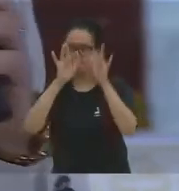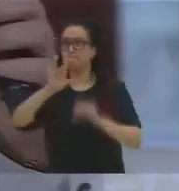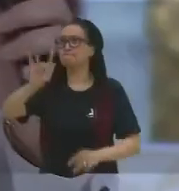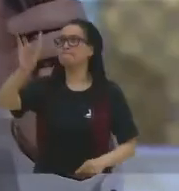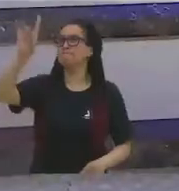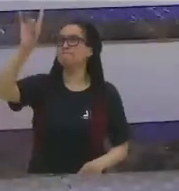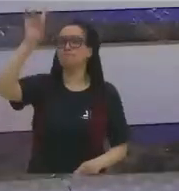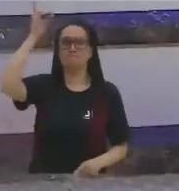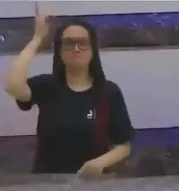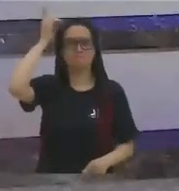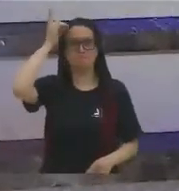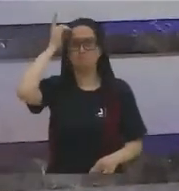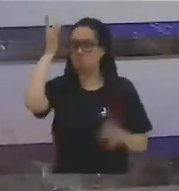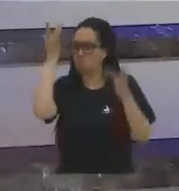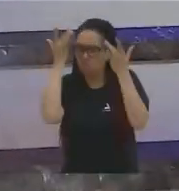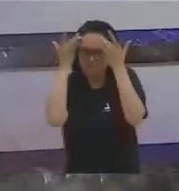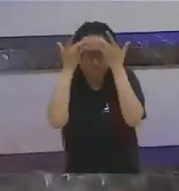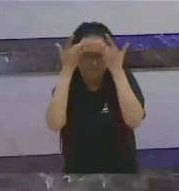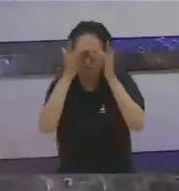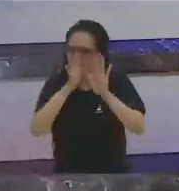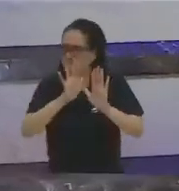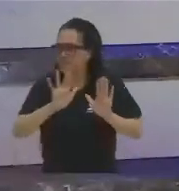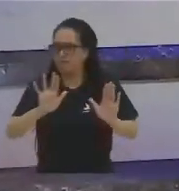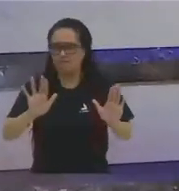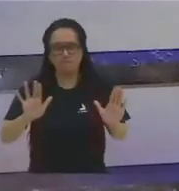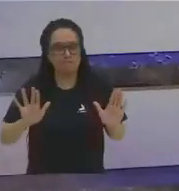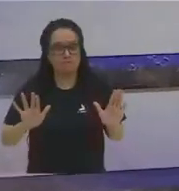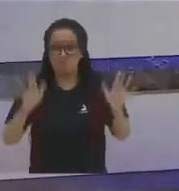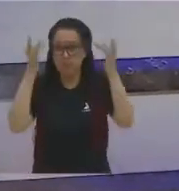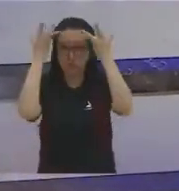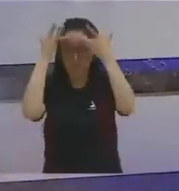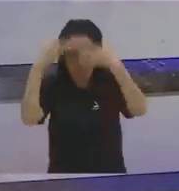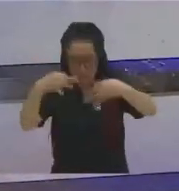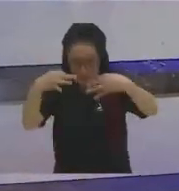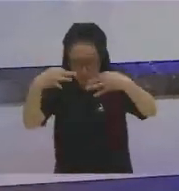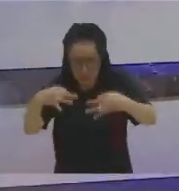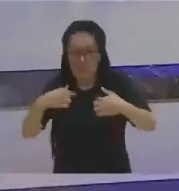não sei também direito quem sou eu.